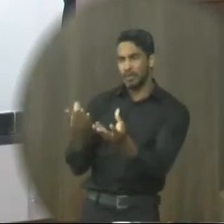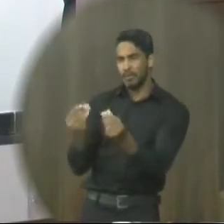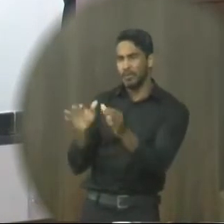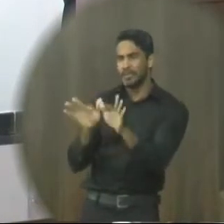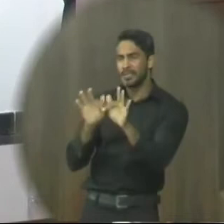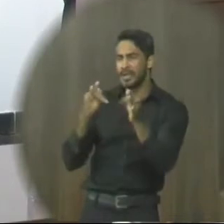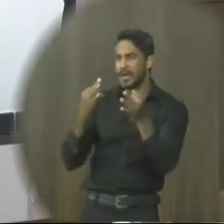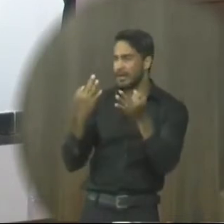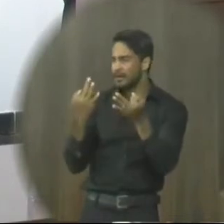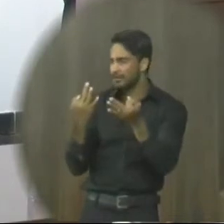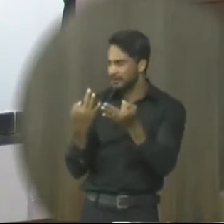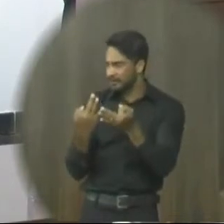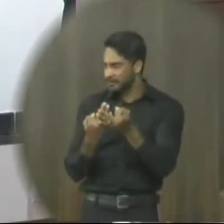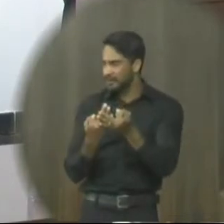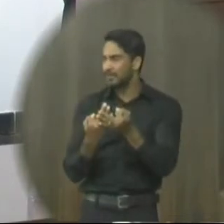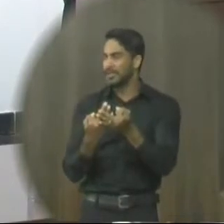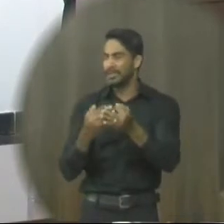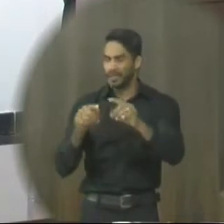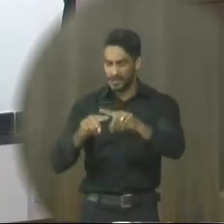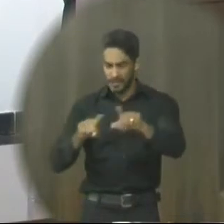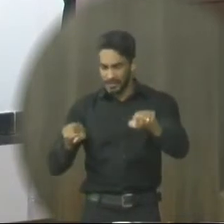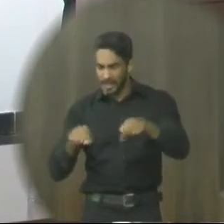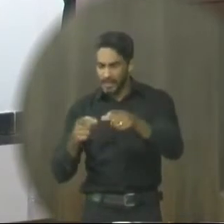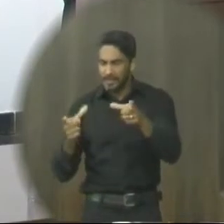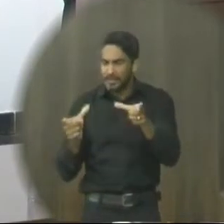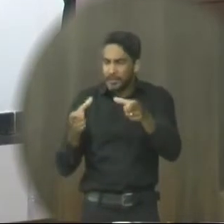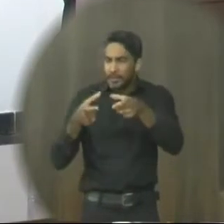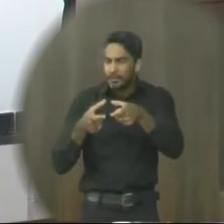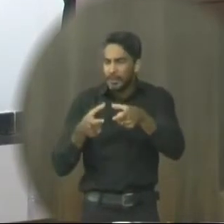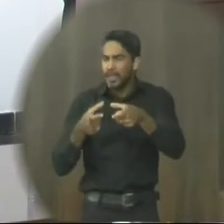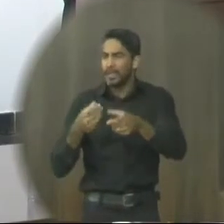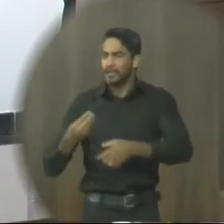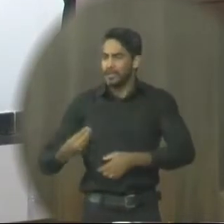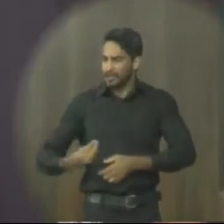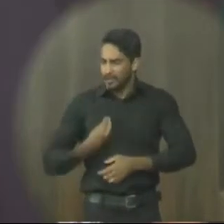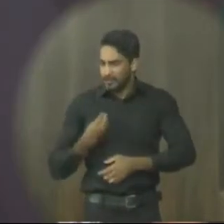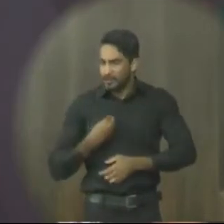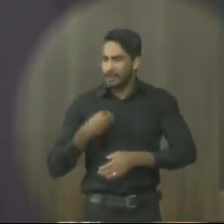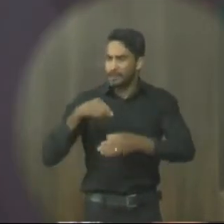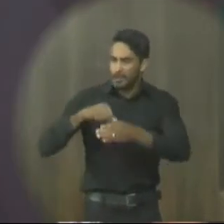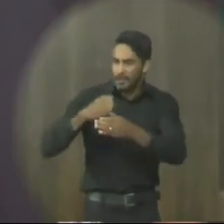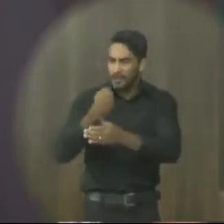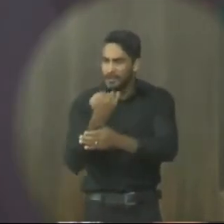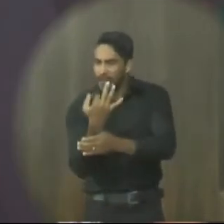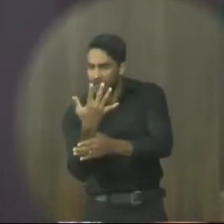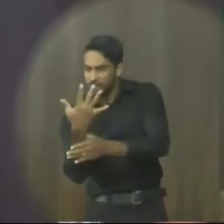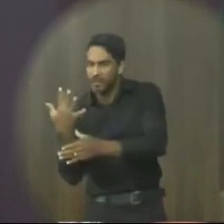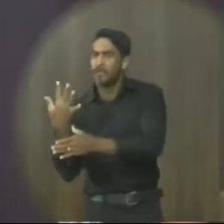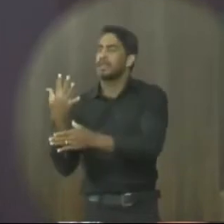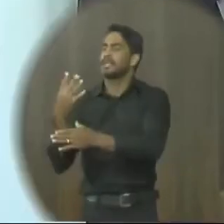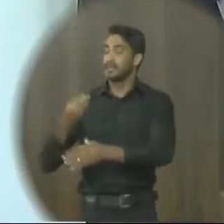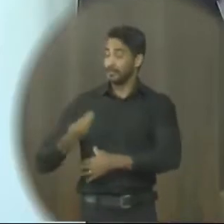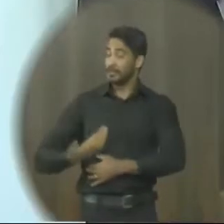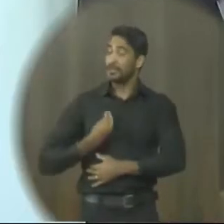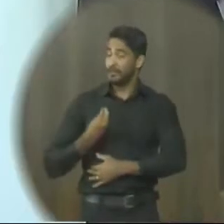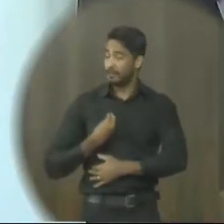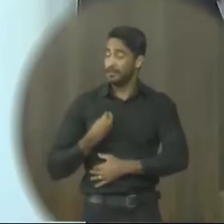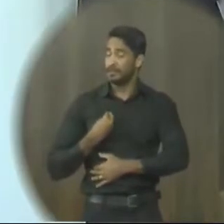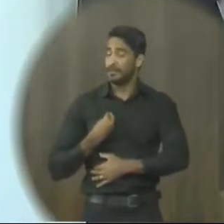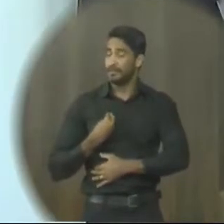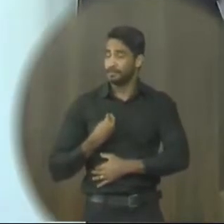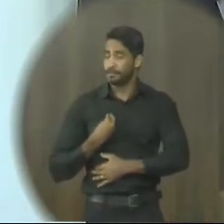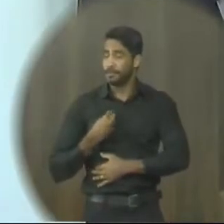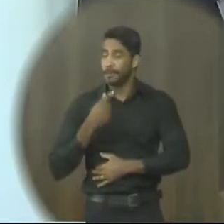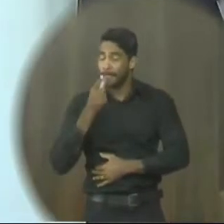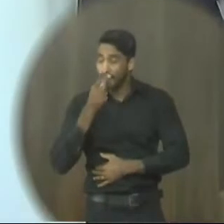pequenas, em pedaços de terra menores, que vivem de uma horta ou de outra coisa lá, que vivem